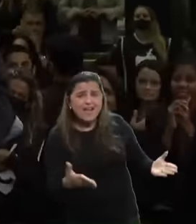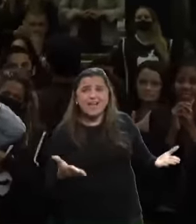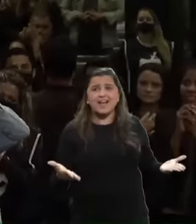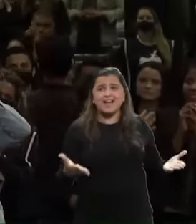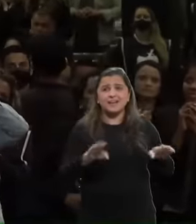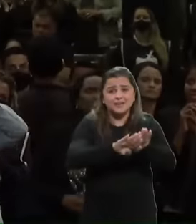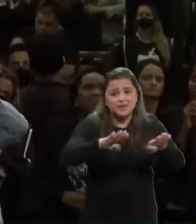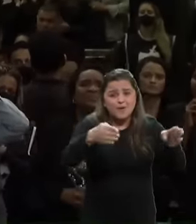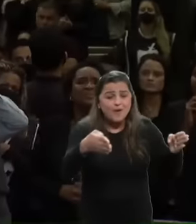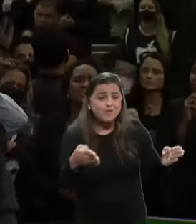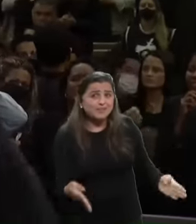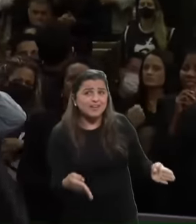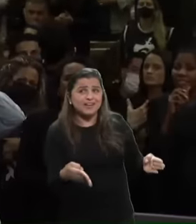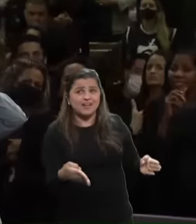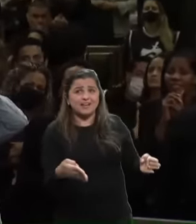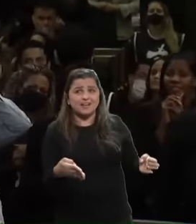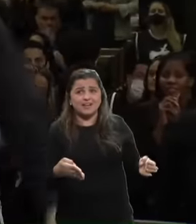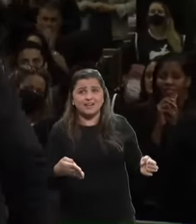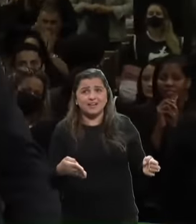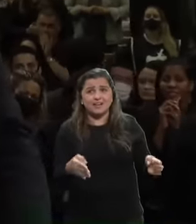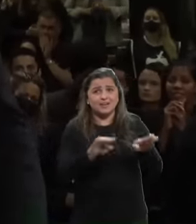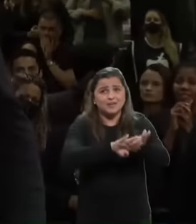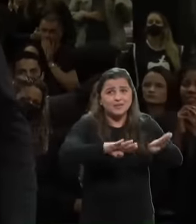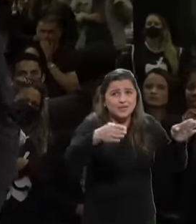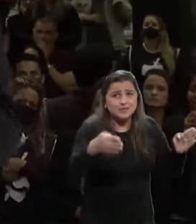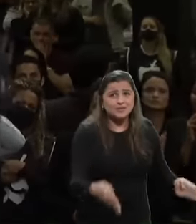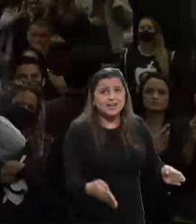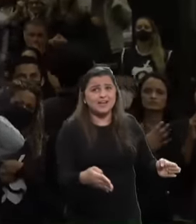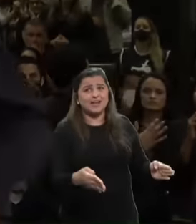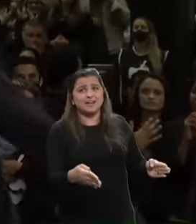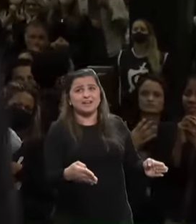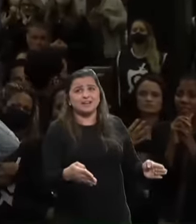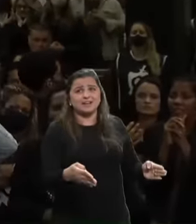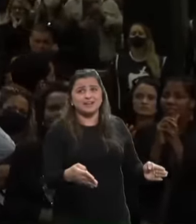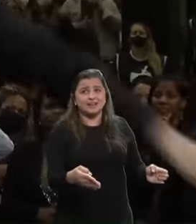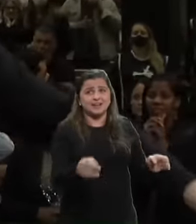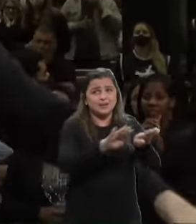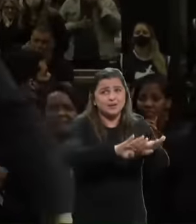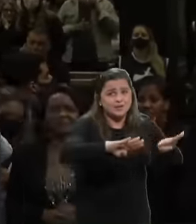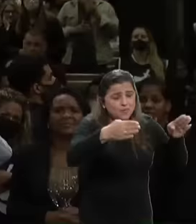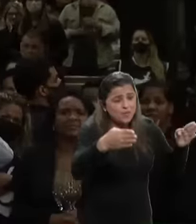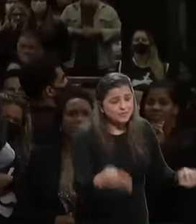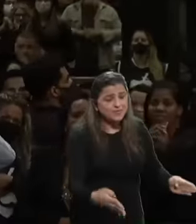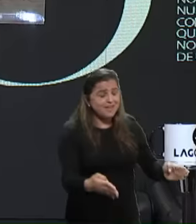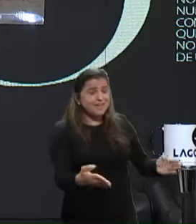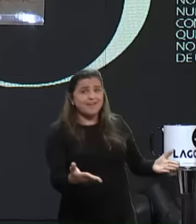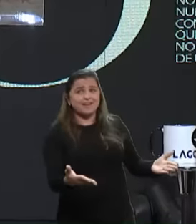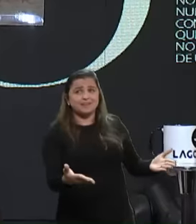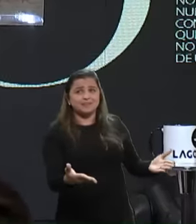um altar, um altar, um altar